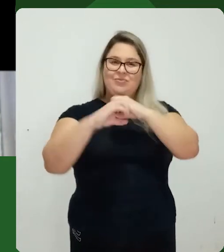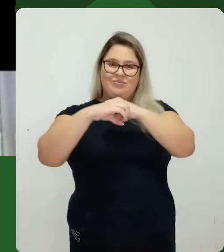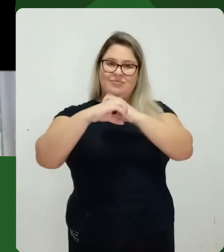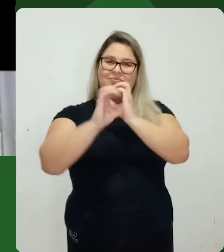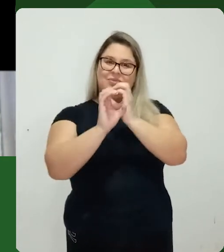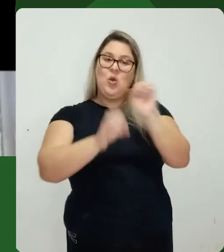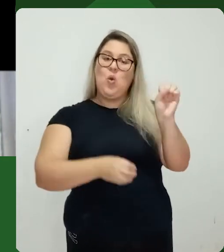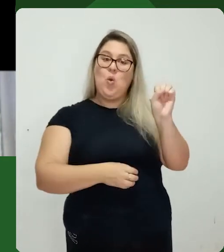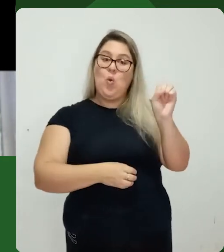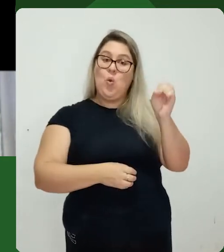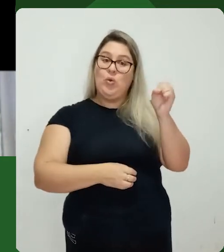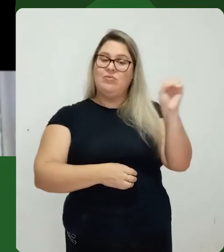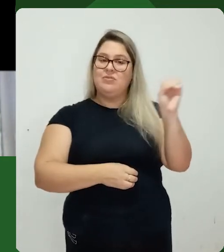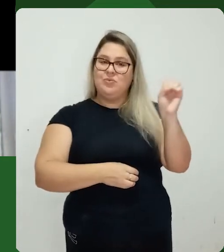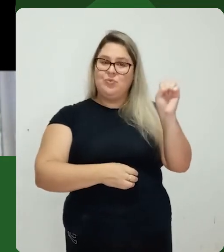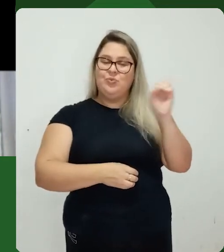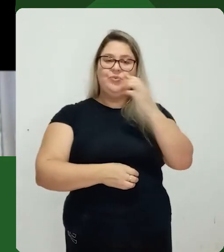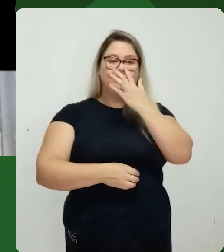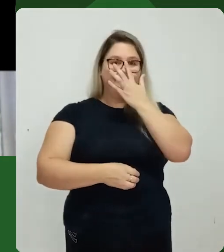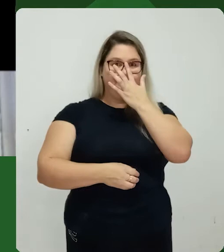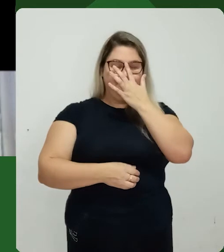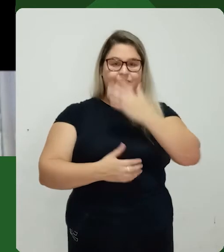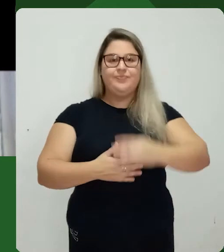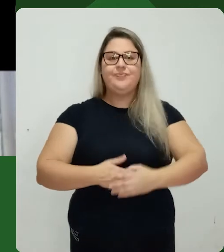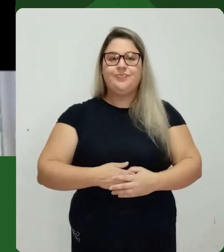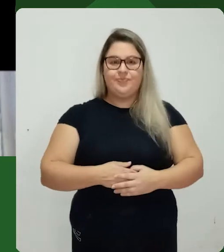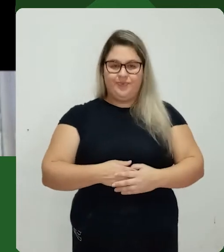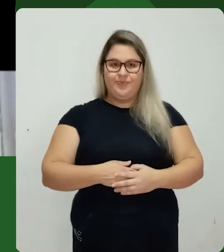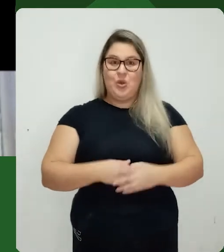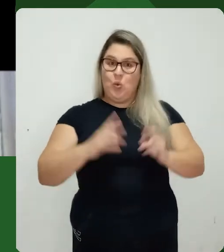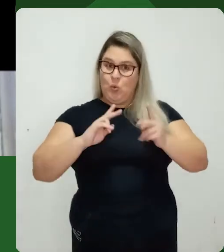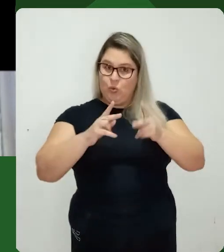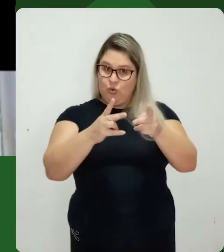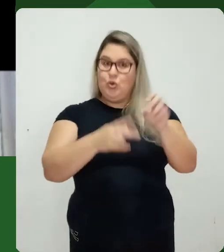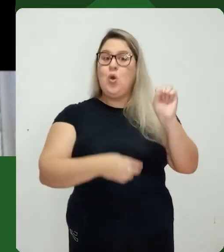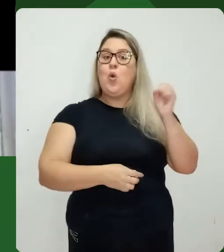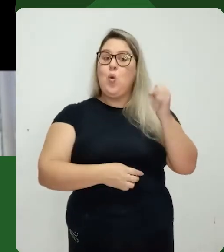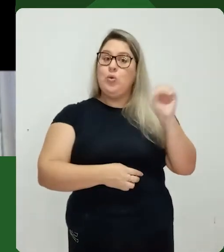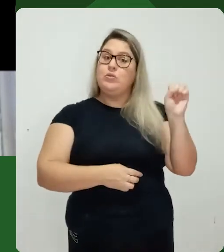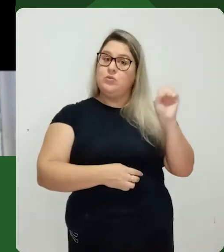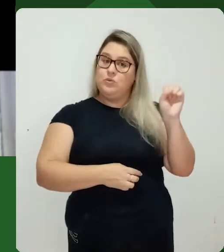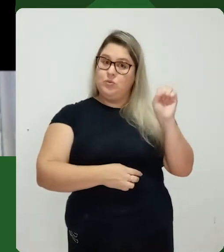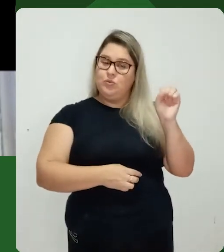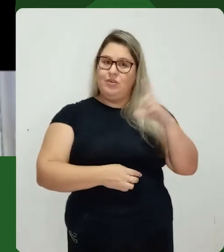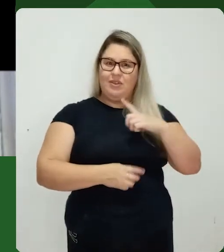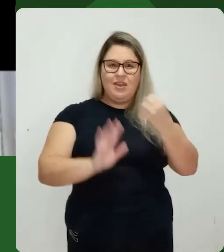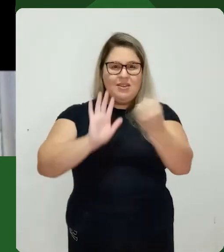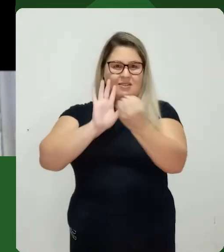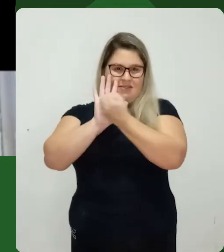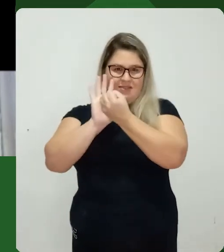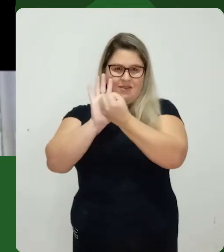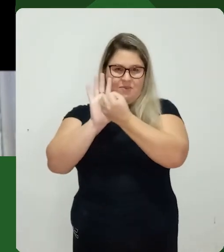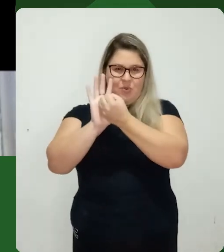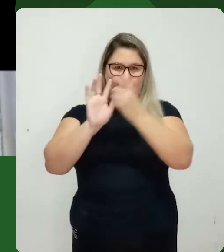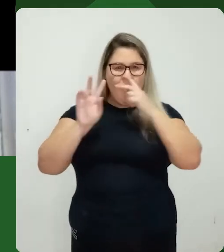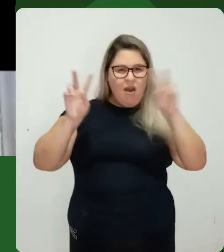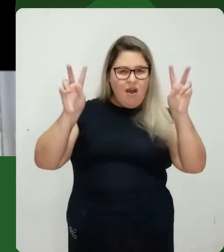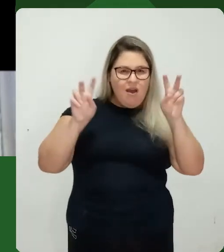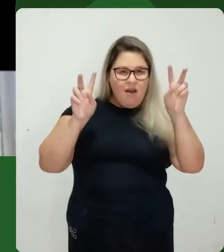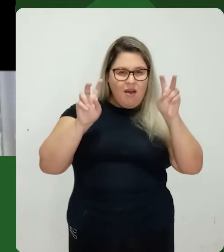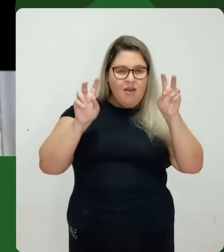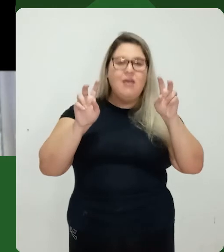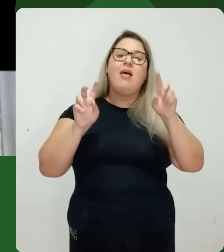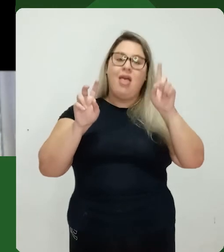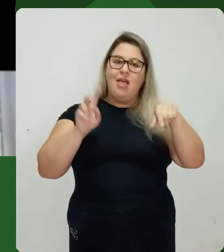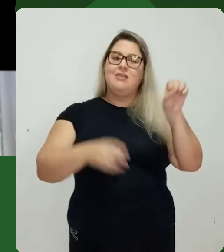aqui de diafragma, de 3.5. Então, eu fiz com 8 segundos. Agora, olha só. Continua 8 segundos, tá?